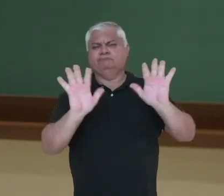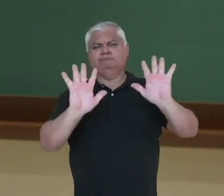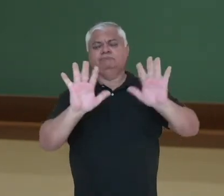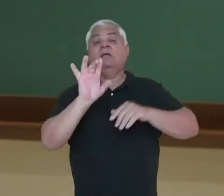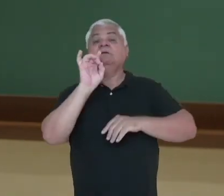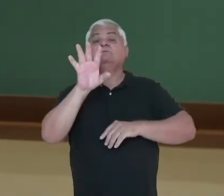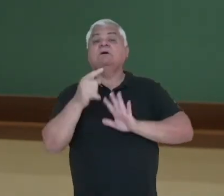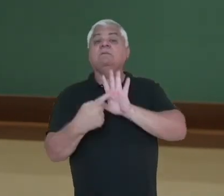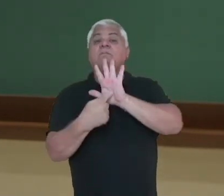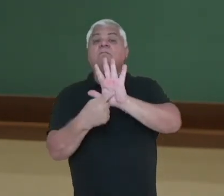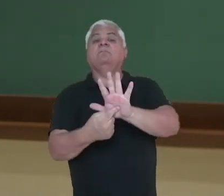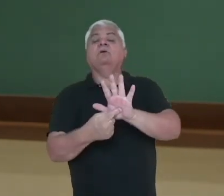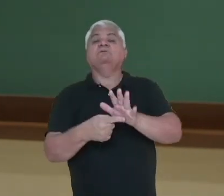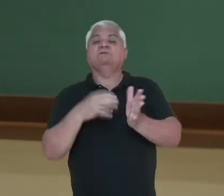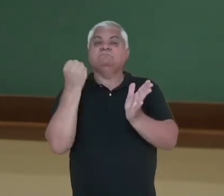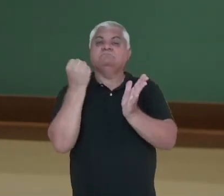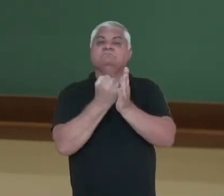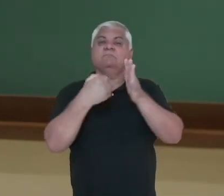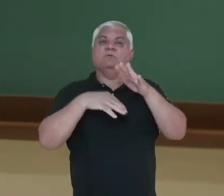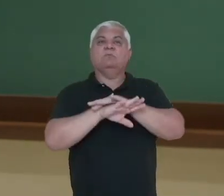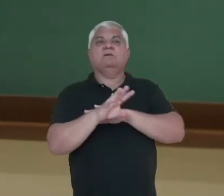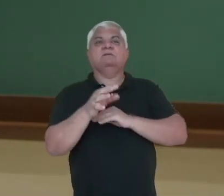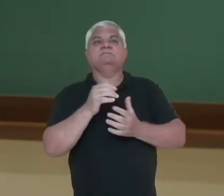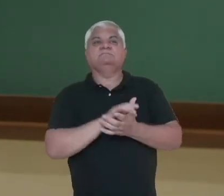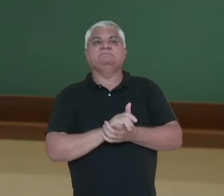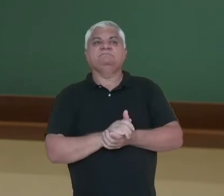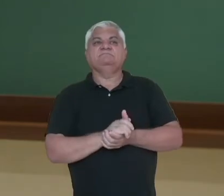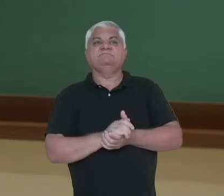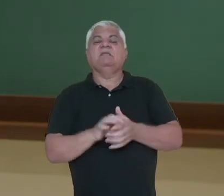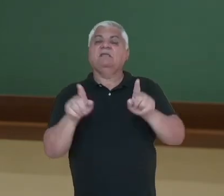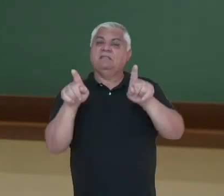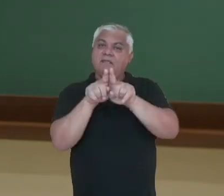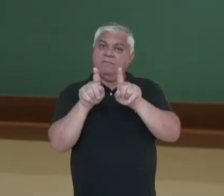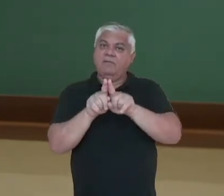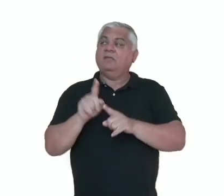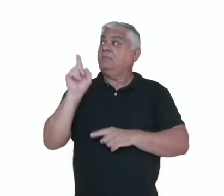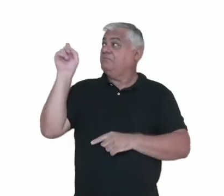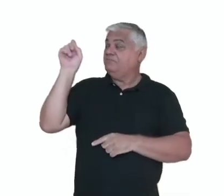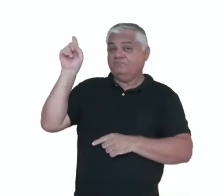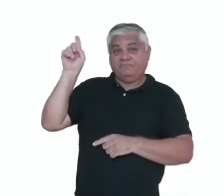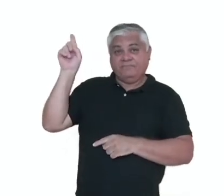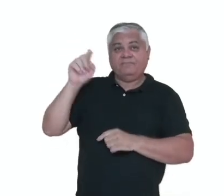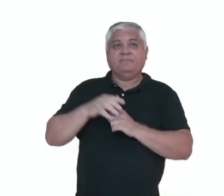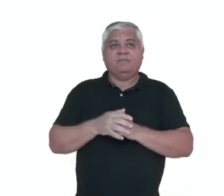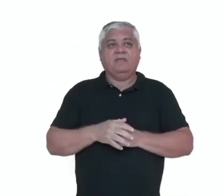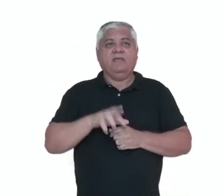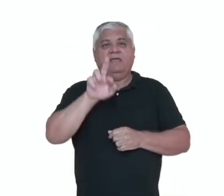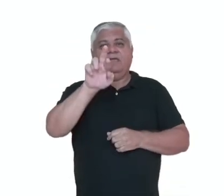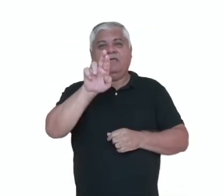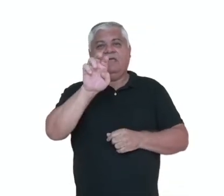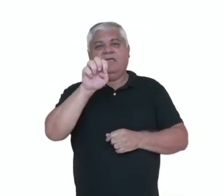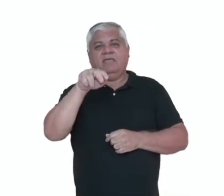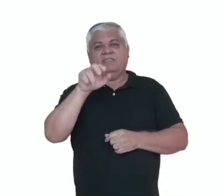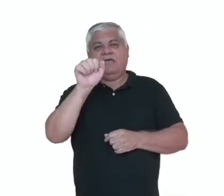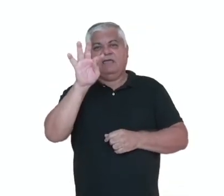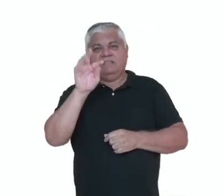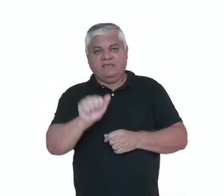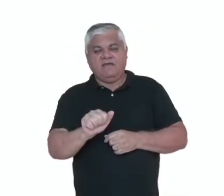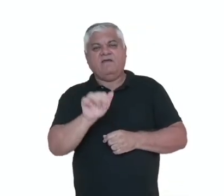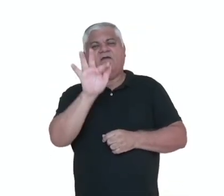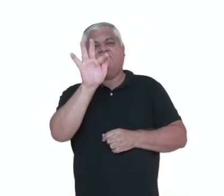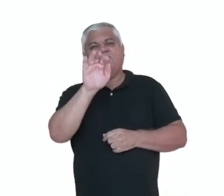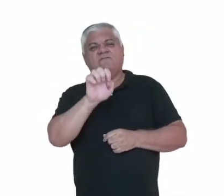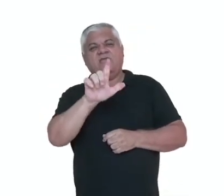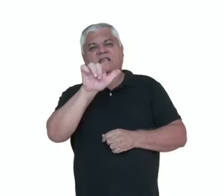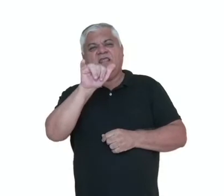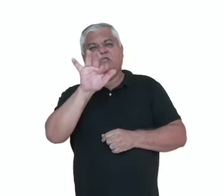representação que tem um registro. E nós temos, por exemplo, a professora Renata Filinto. Ela